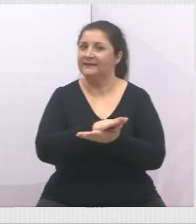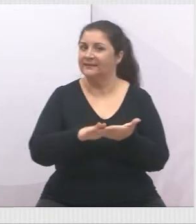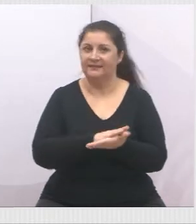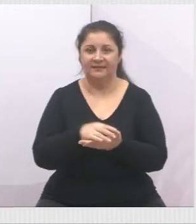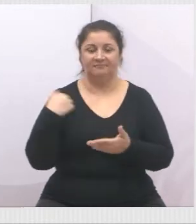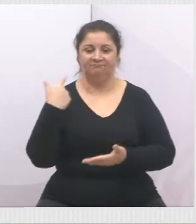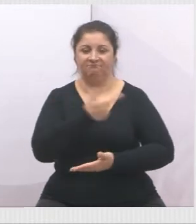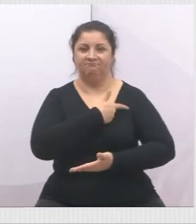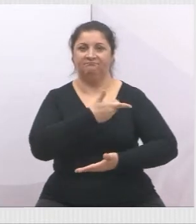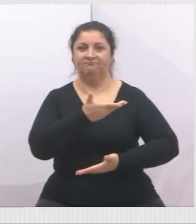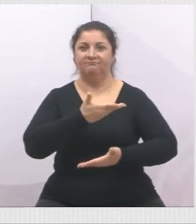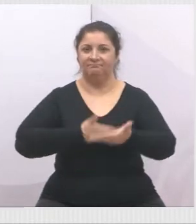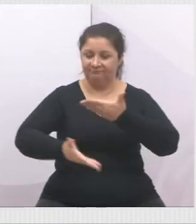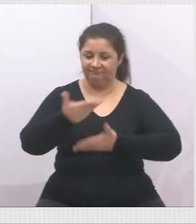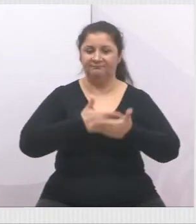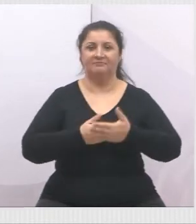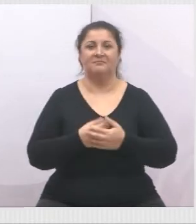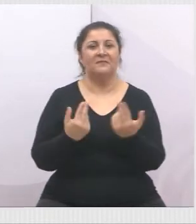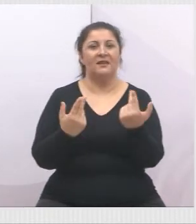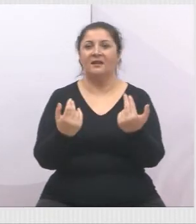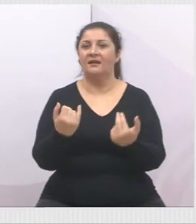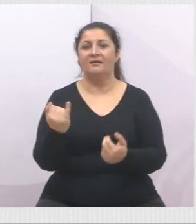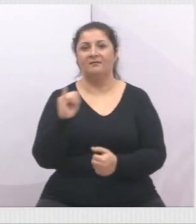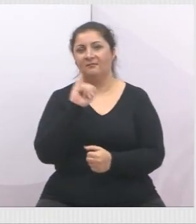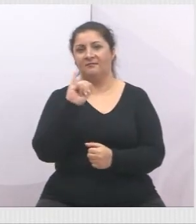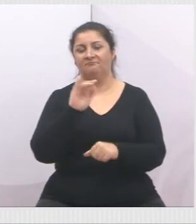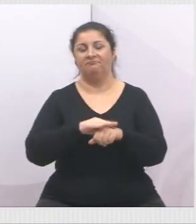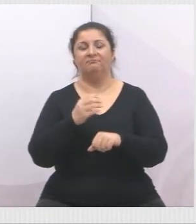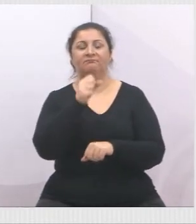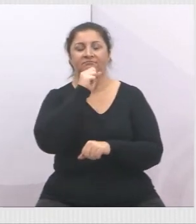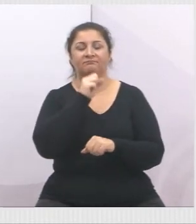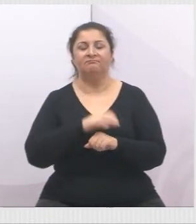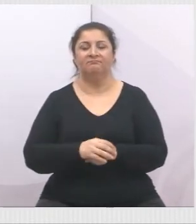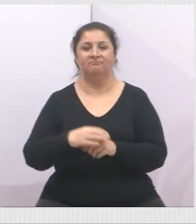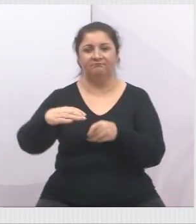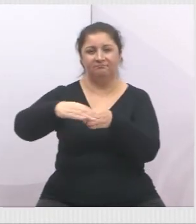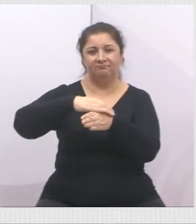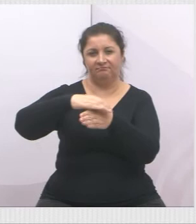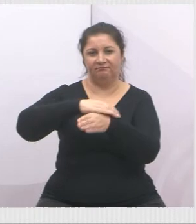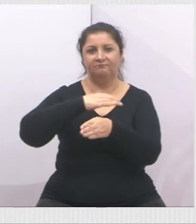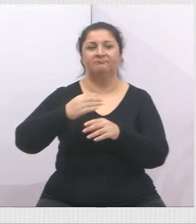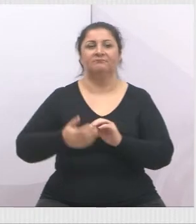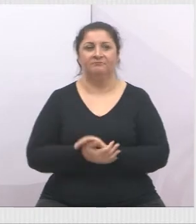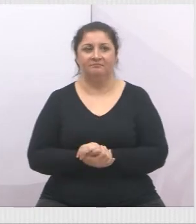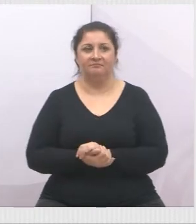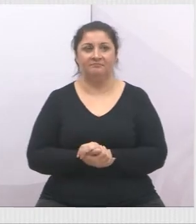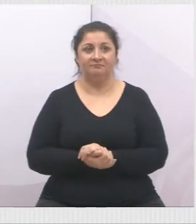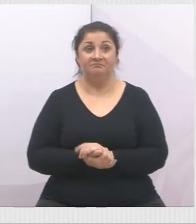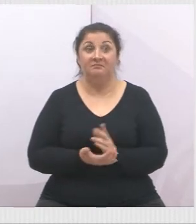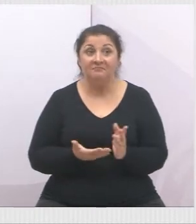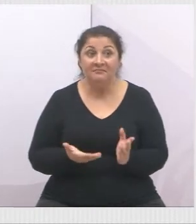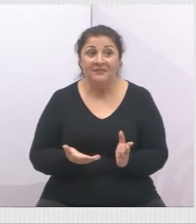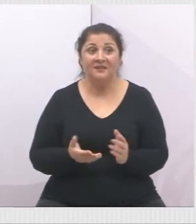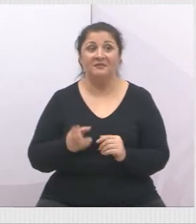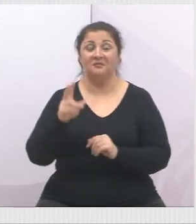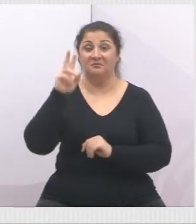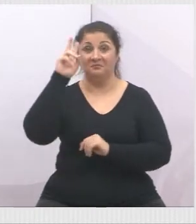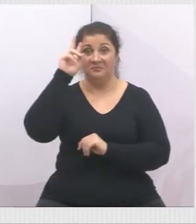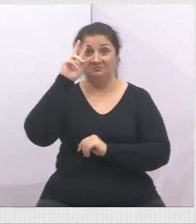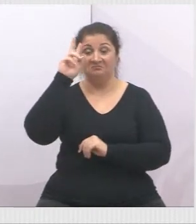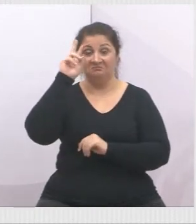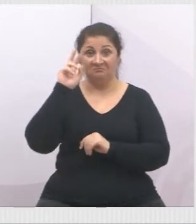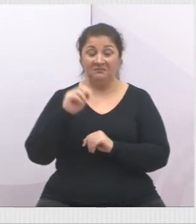convivência. Era meu irmão mais velho, meu conselheiro. Como eu me lembro do Dr.